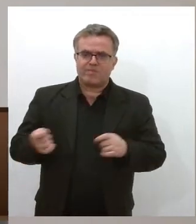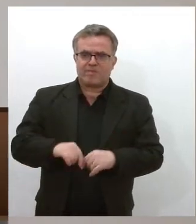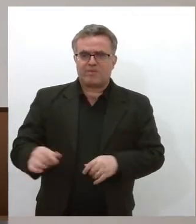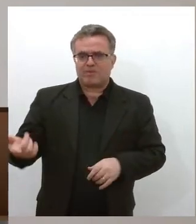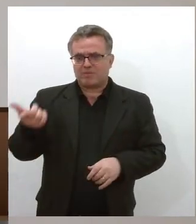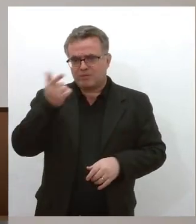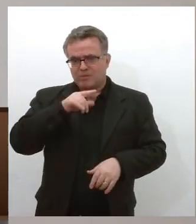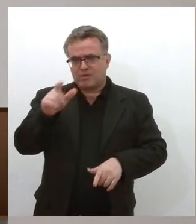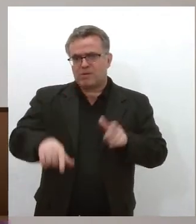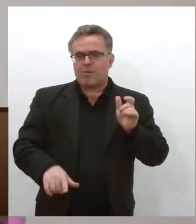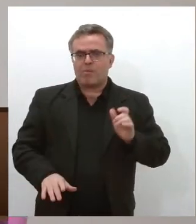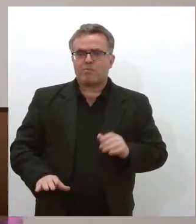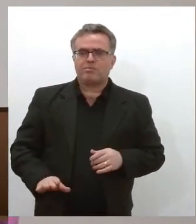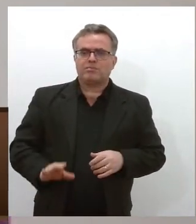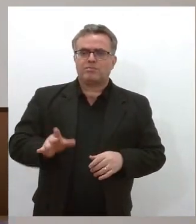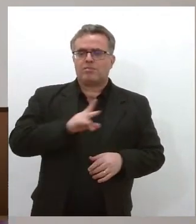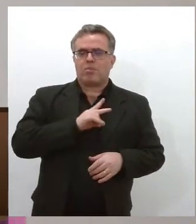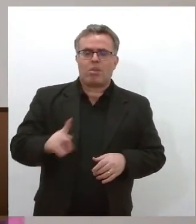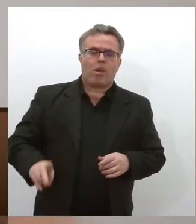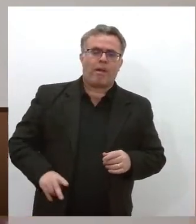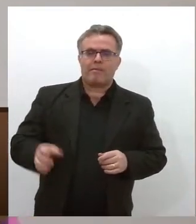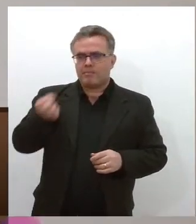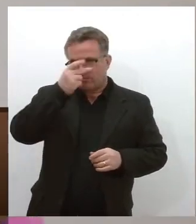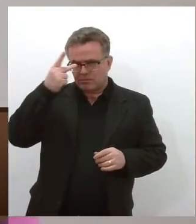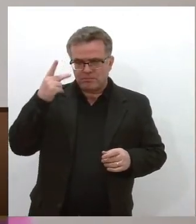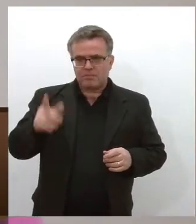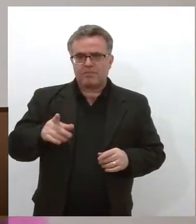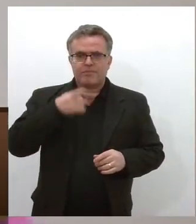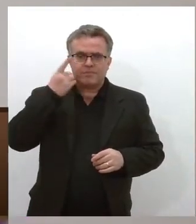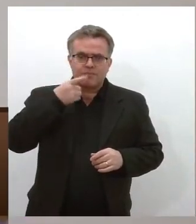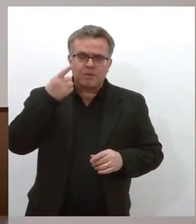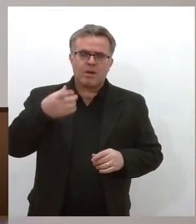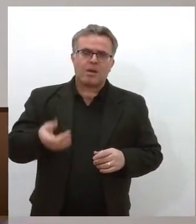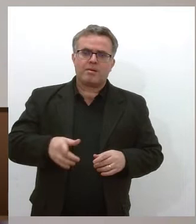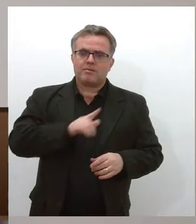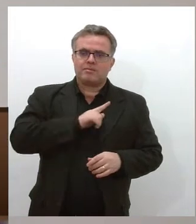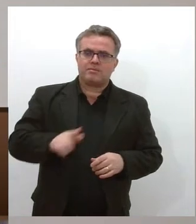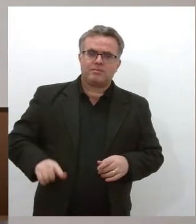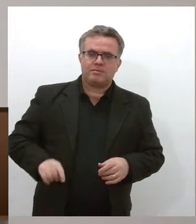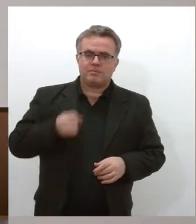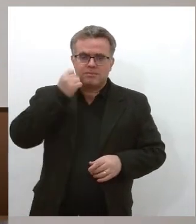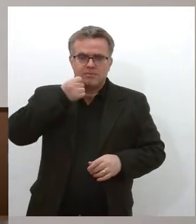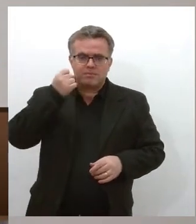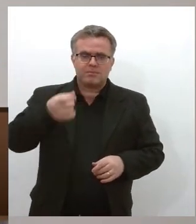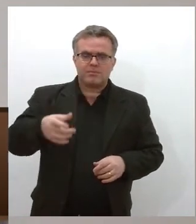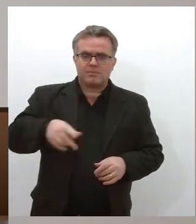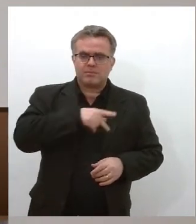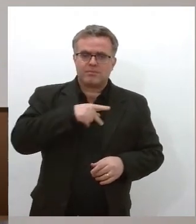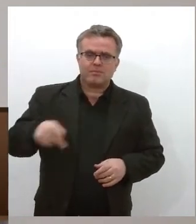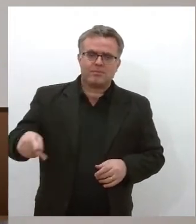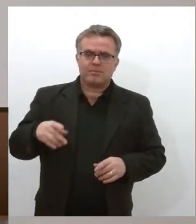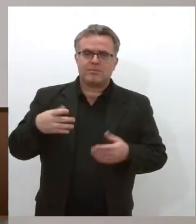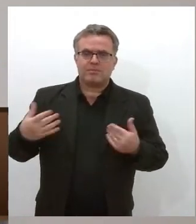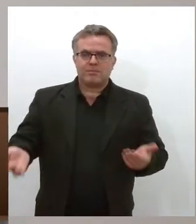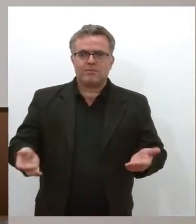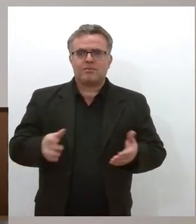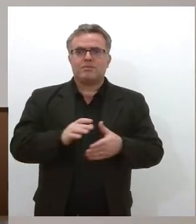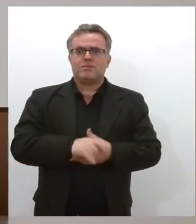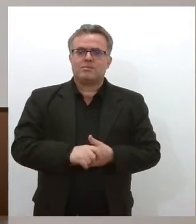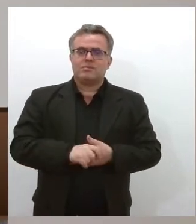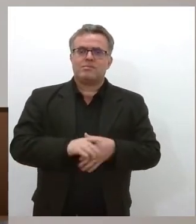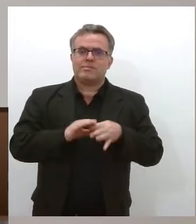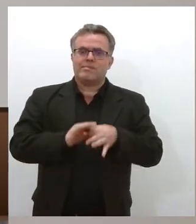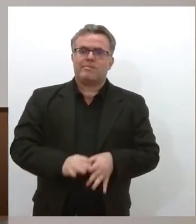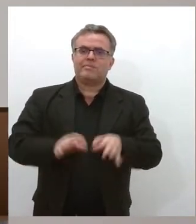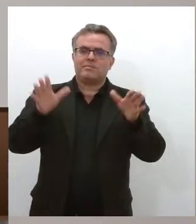mulheres vereadoras, prefeitas, deputadas, governadoras, senadoras e presidentes, né? Então, nós estamos aqui à disposição para poder ajudar no